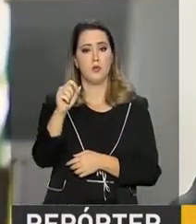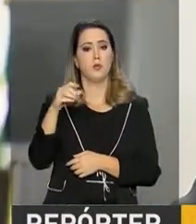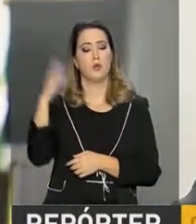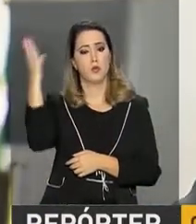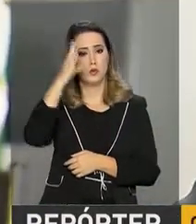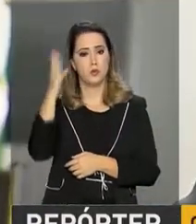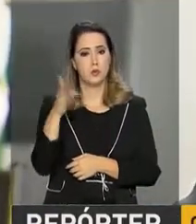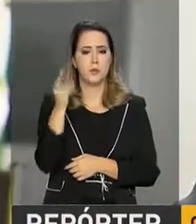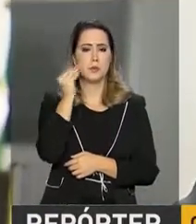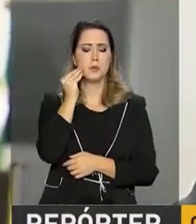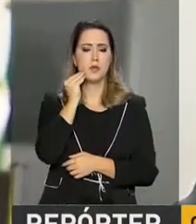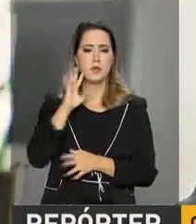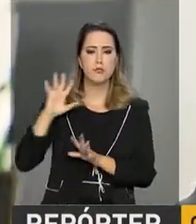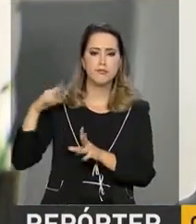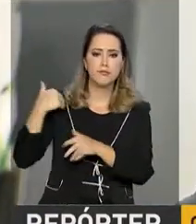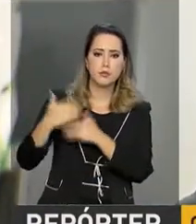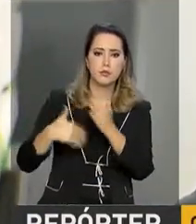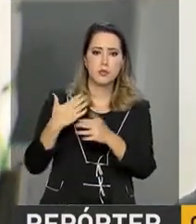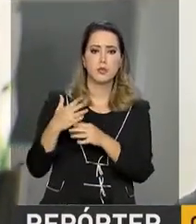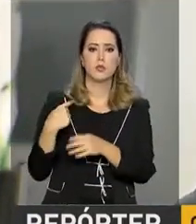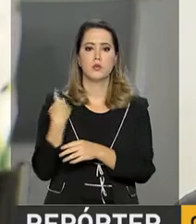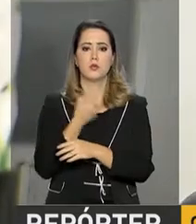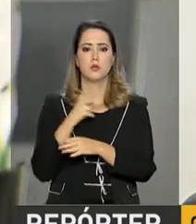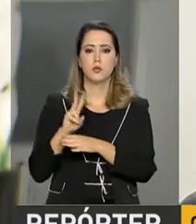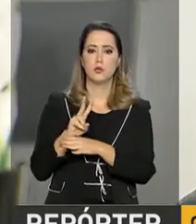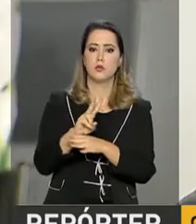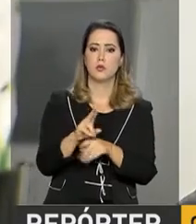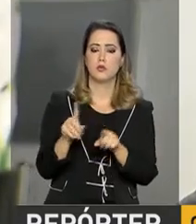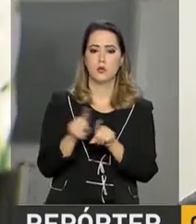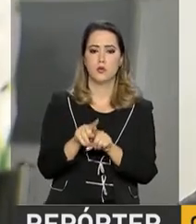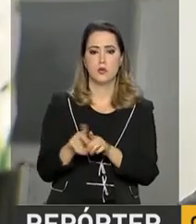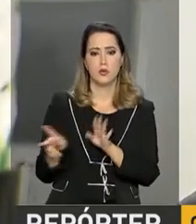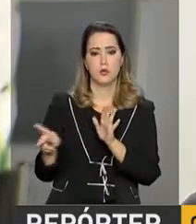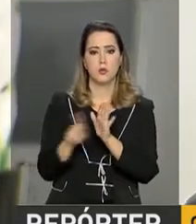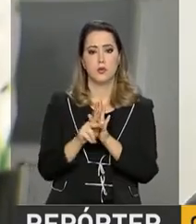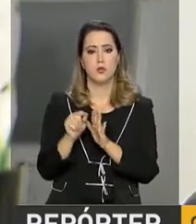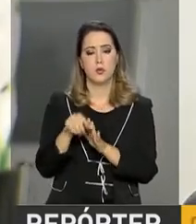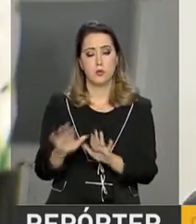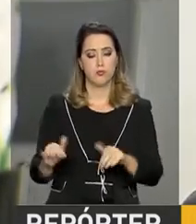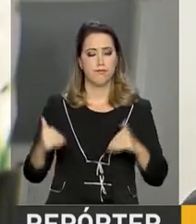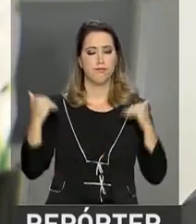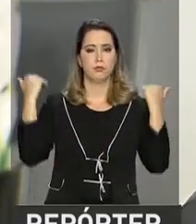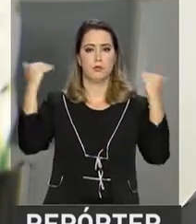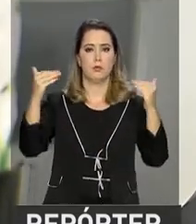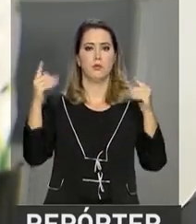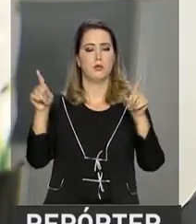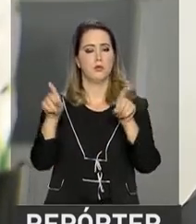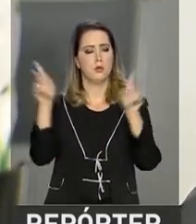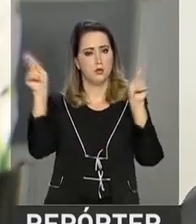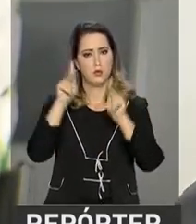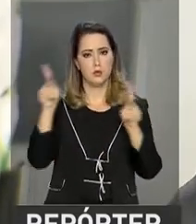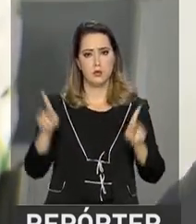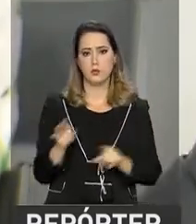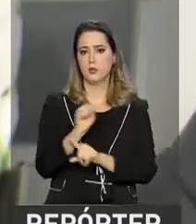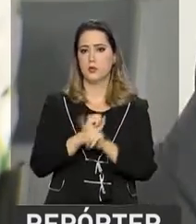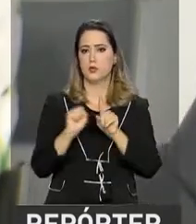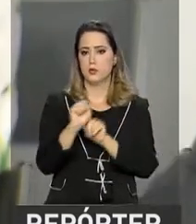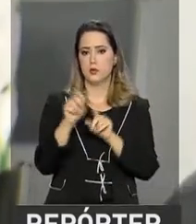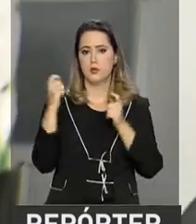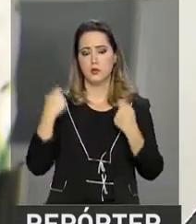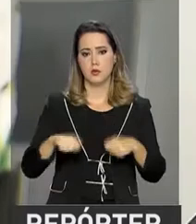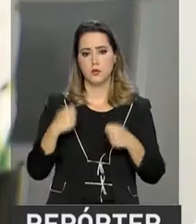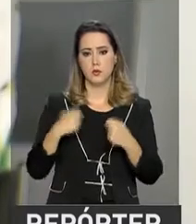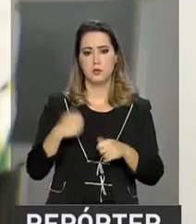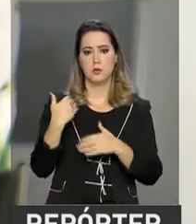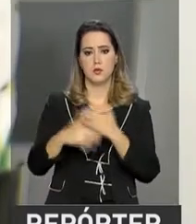o nosso conhecer uma defesa intransigente da sua própria soberania e dança com a social necessária ao progresso